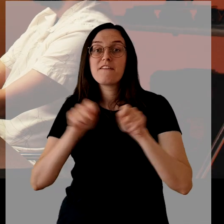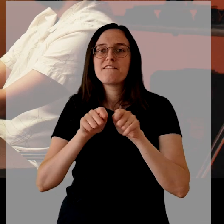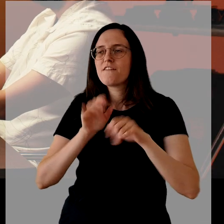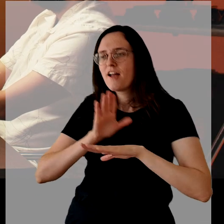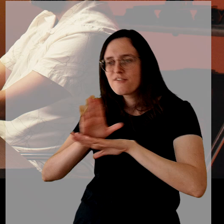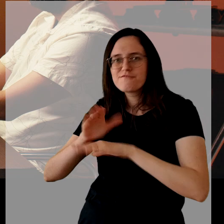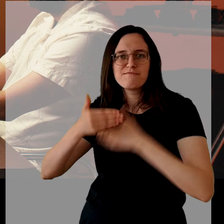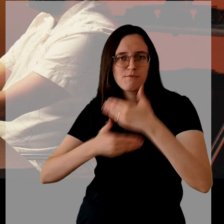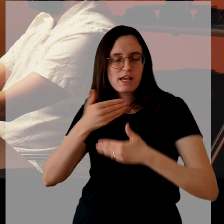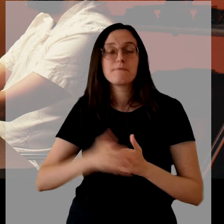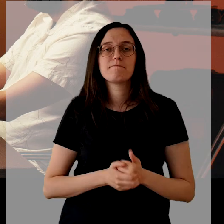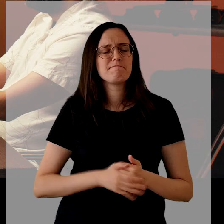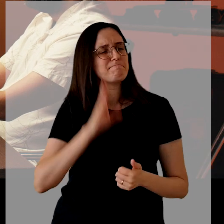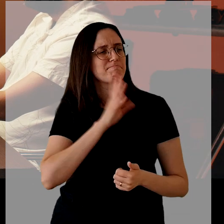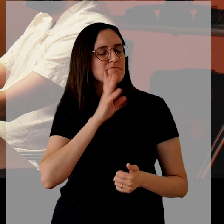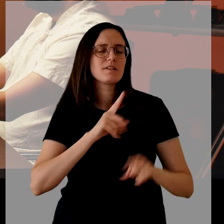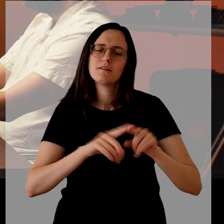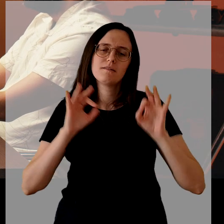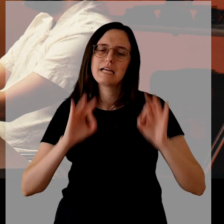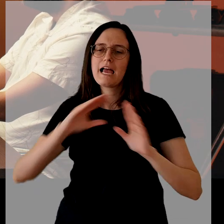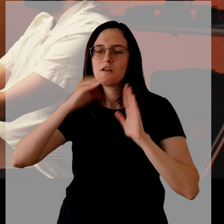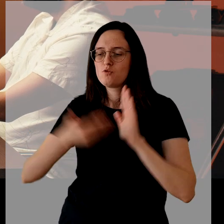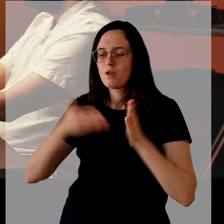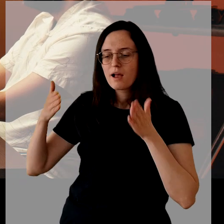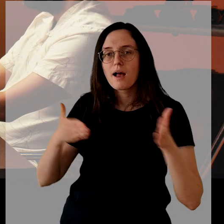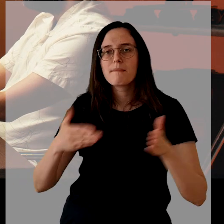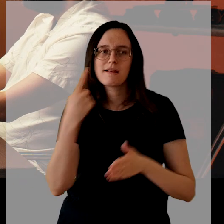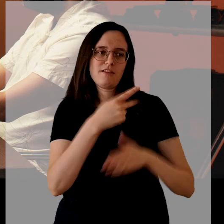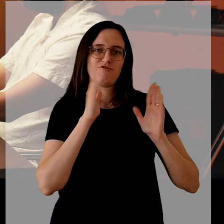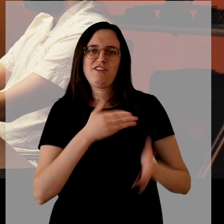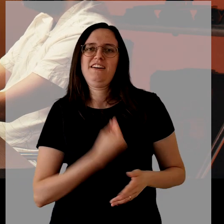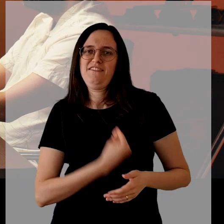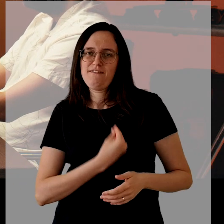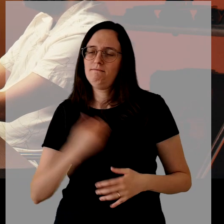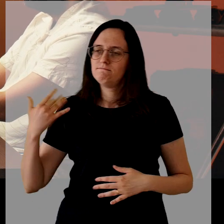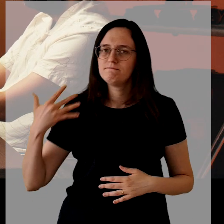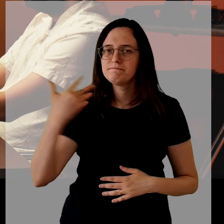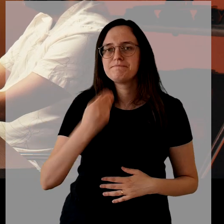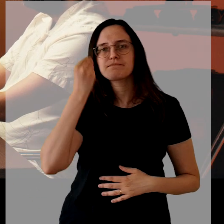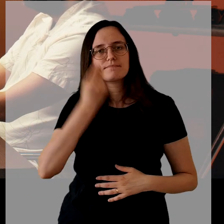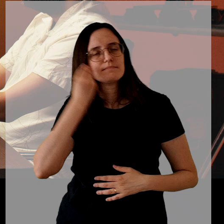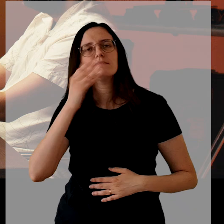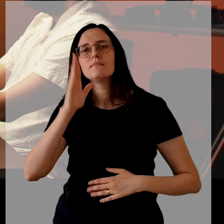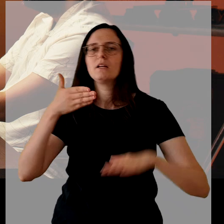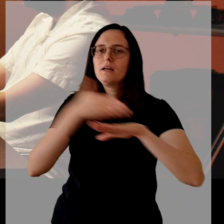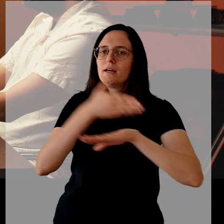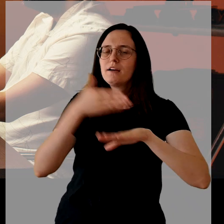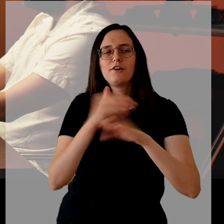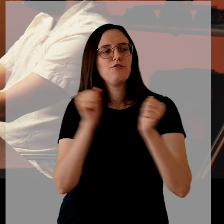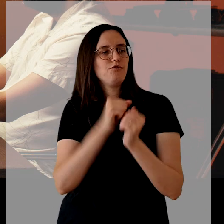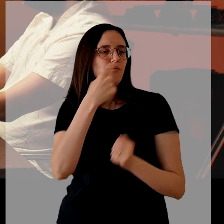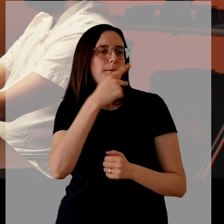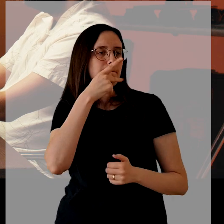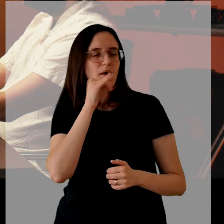Legal. Mas eu vejo que com certeza, né, toda essa trajetória que você teve de desde participar com seu